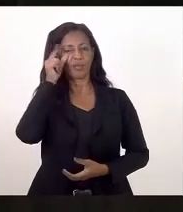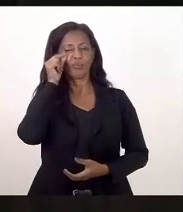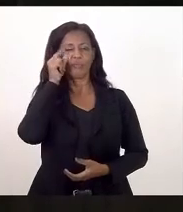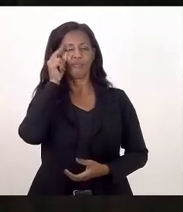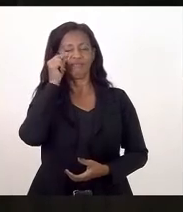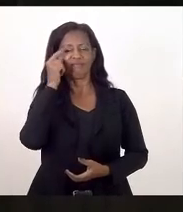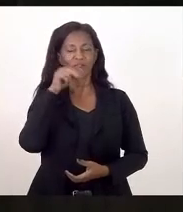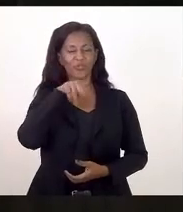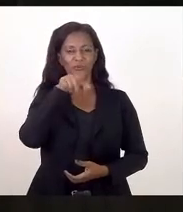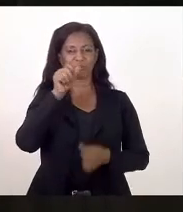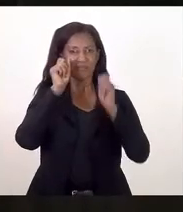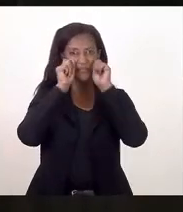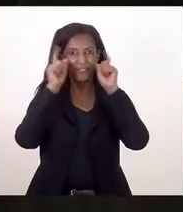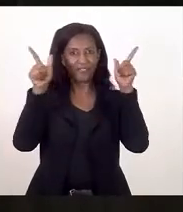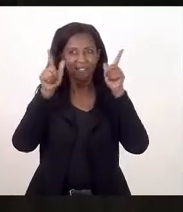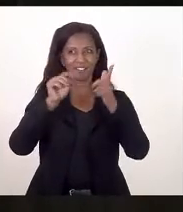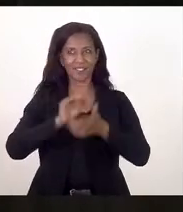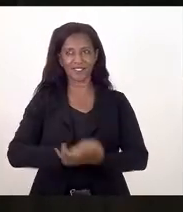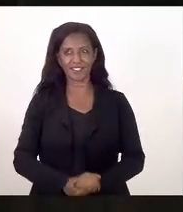Nunca acorda.